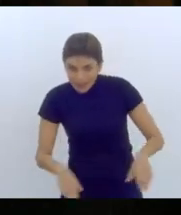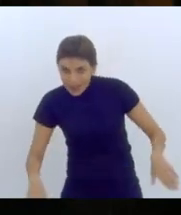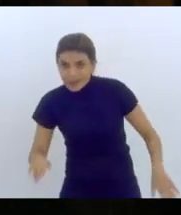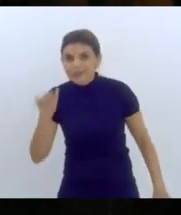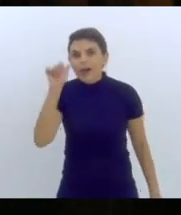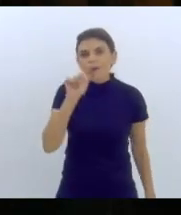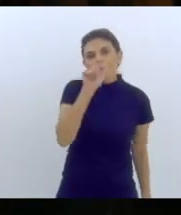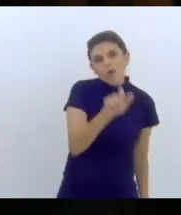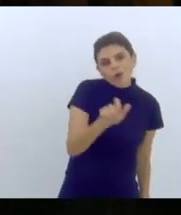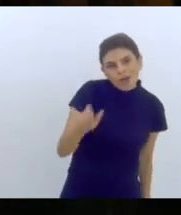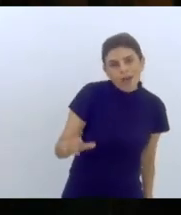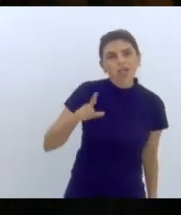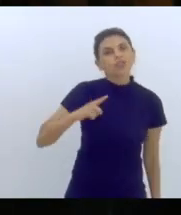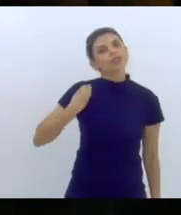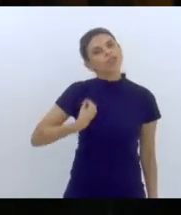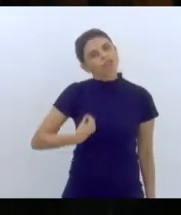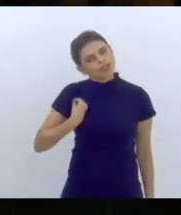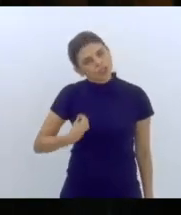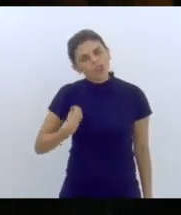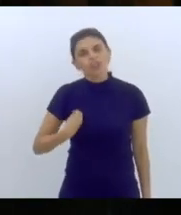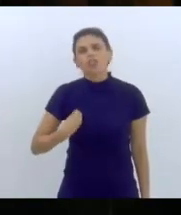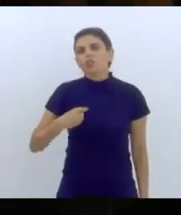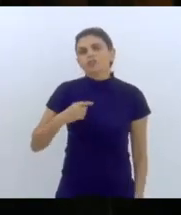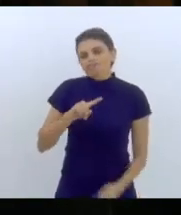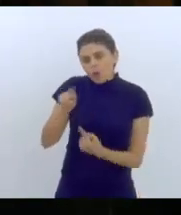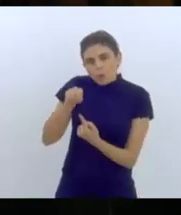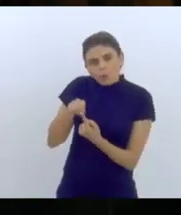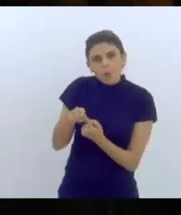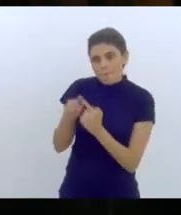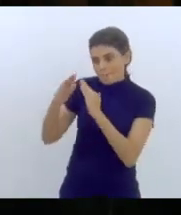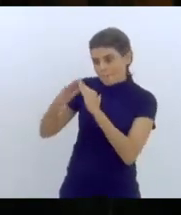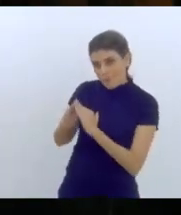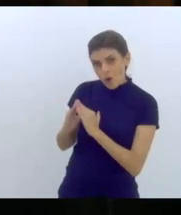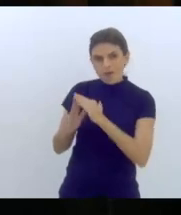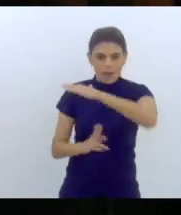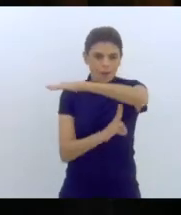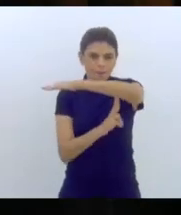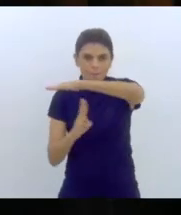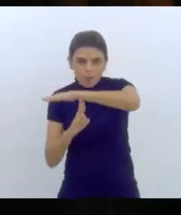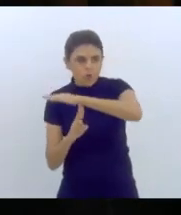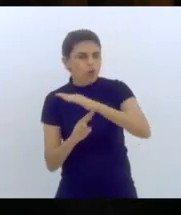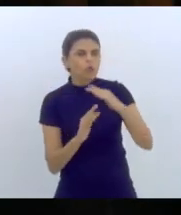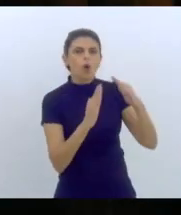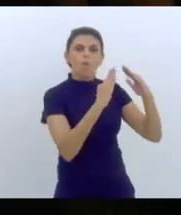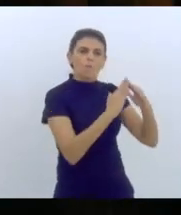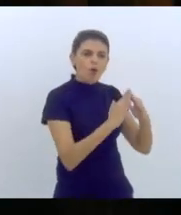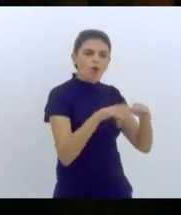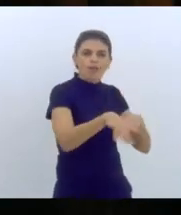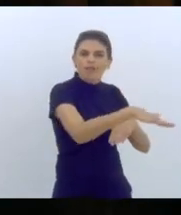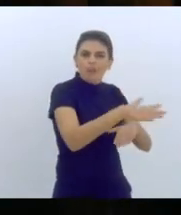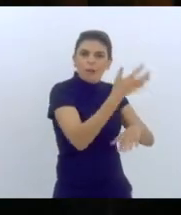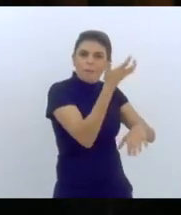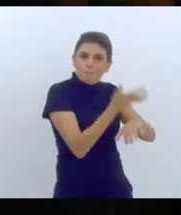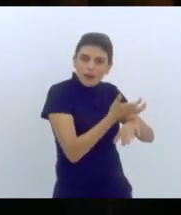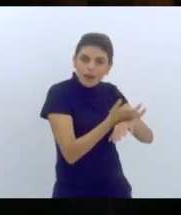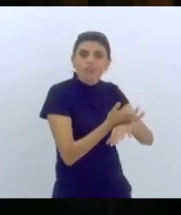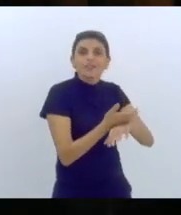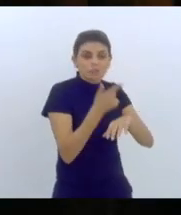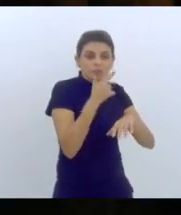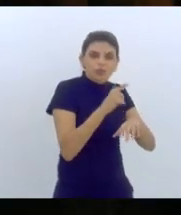mulheres que tinham ali a única opção para não ir morar debaixo da ponte ou nas praças do Rio de Janeiro, elas